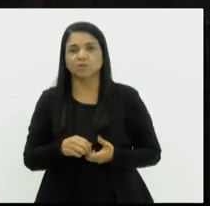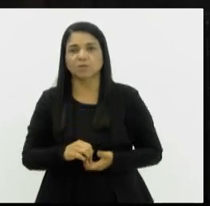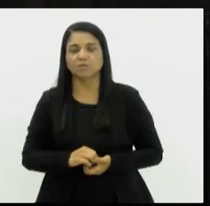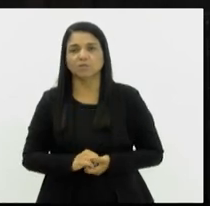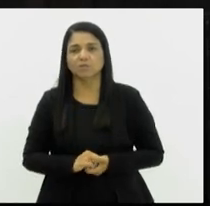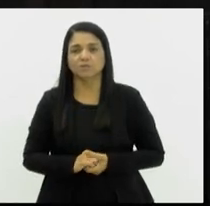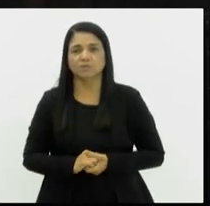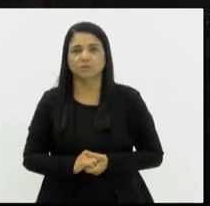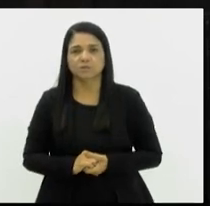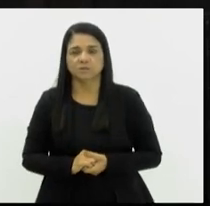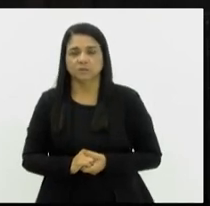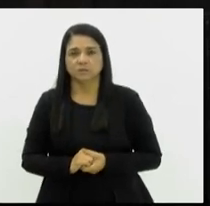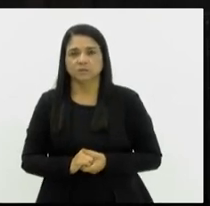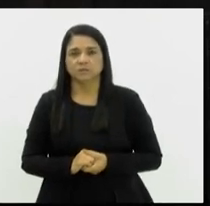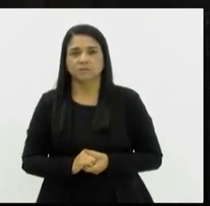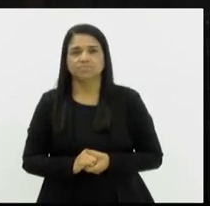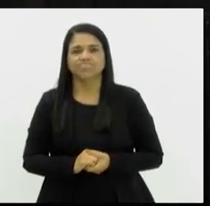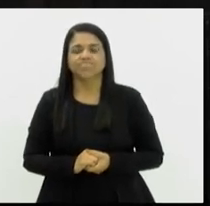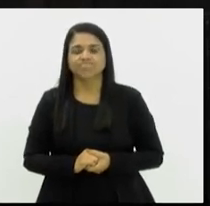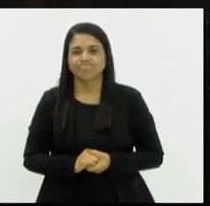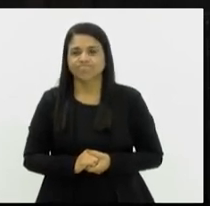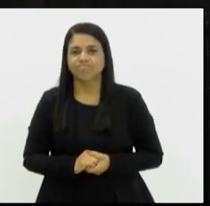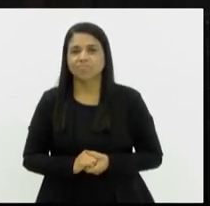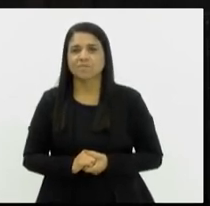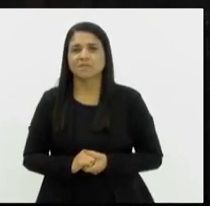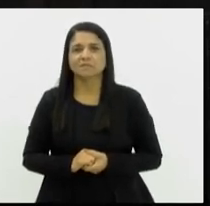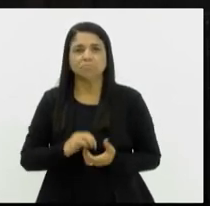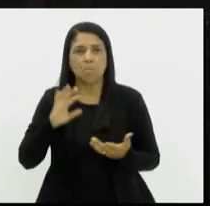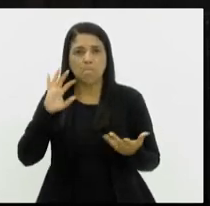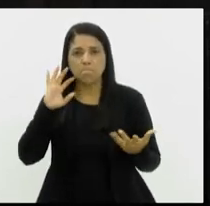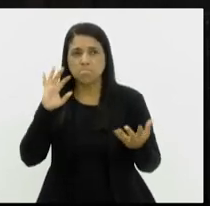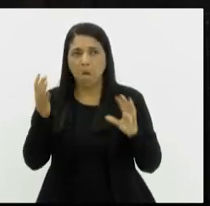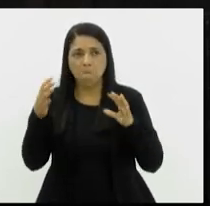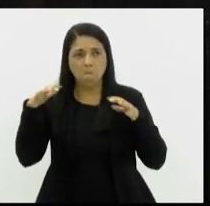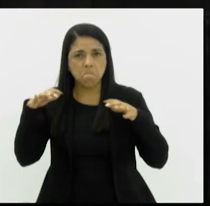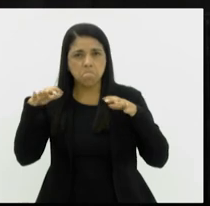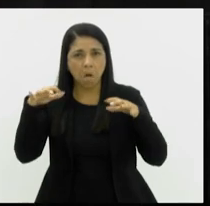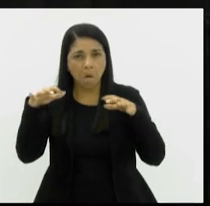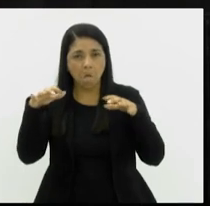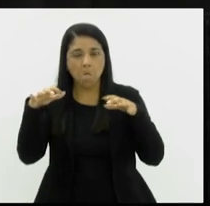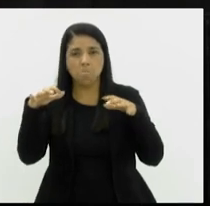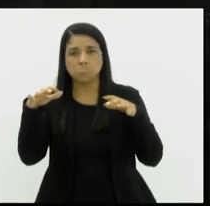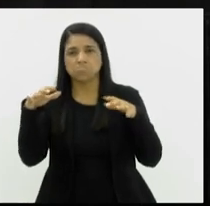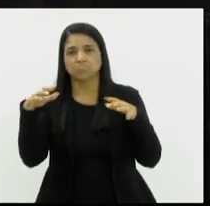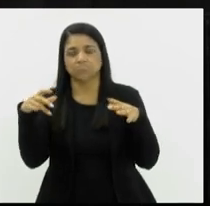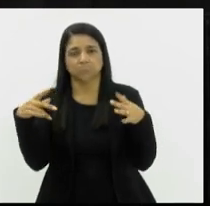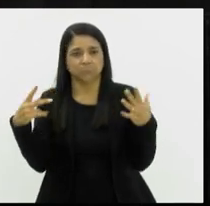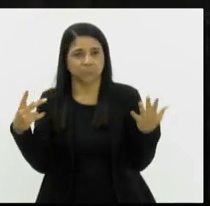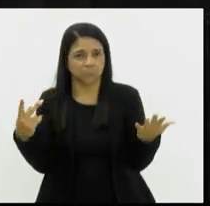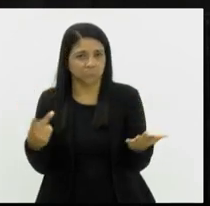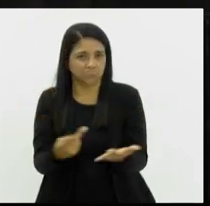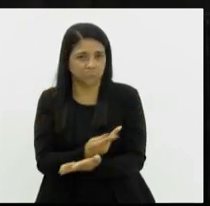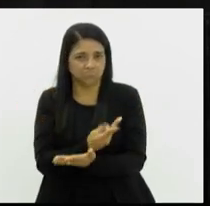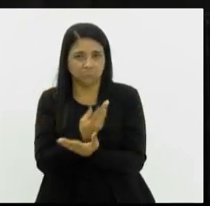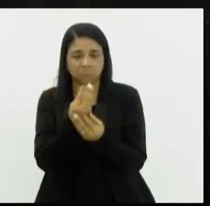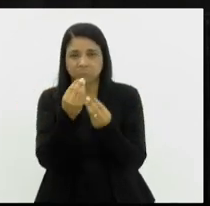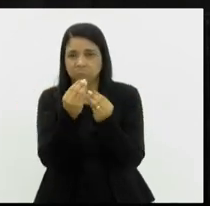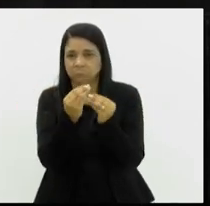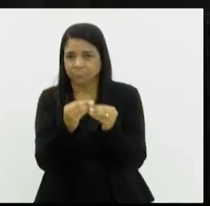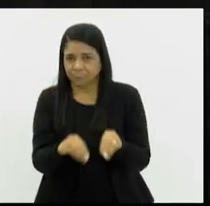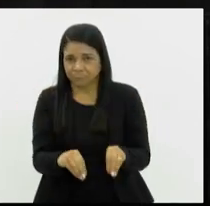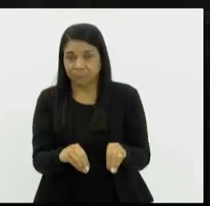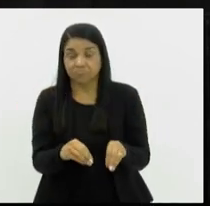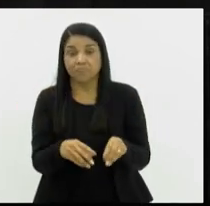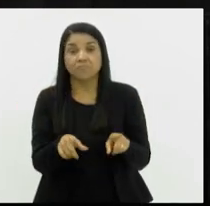É uma tragédia derivada das mudanças climáticas, mas evidencia-se